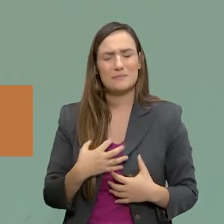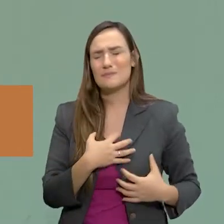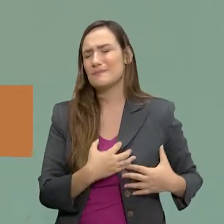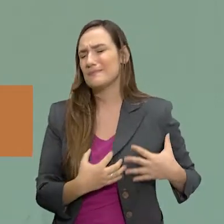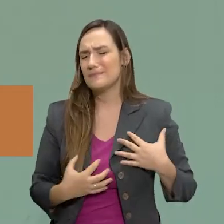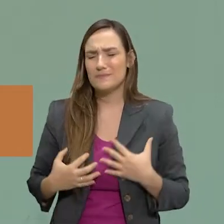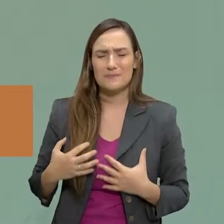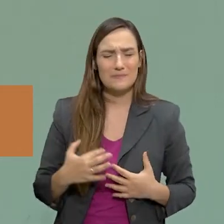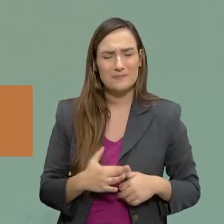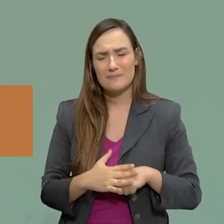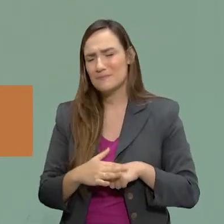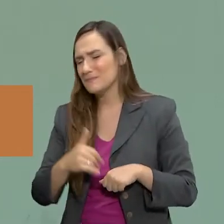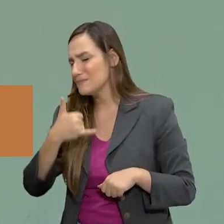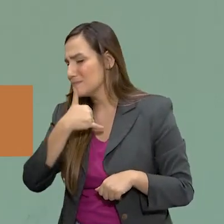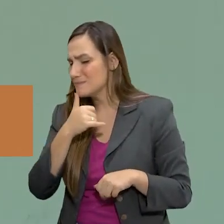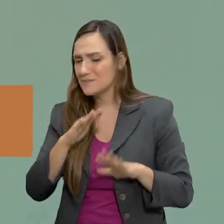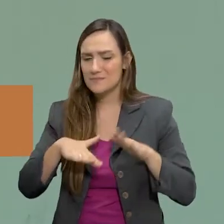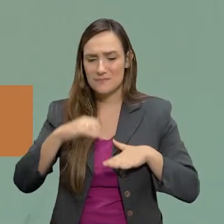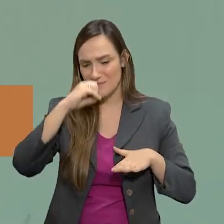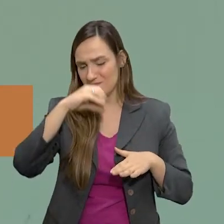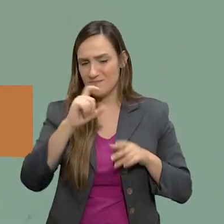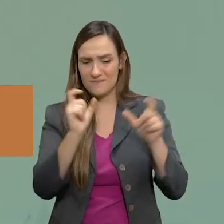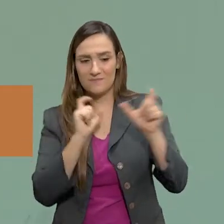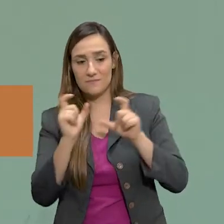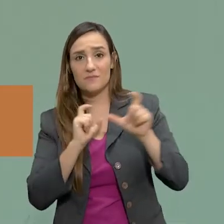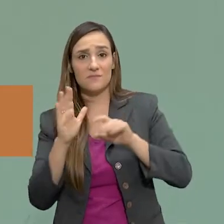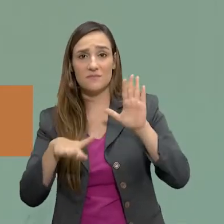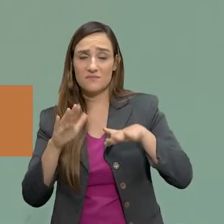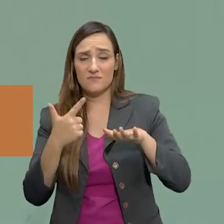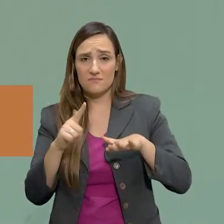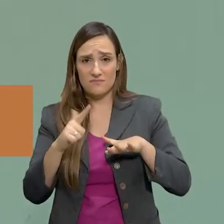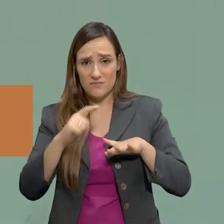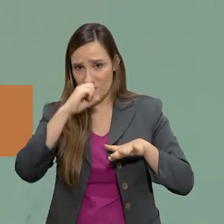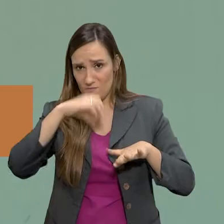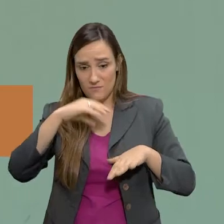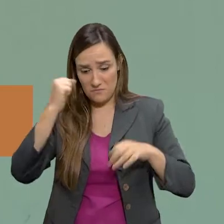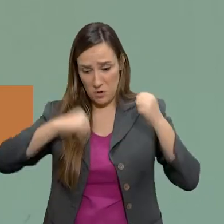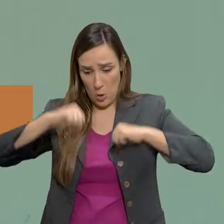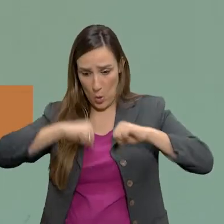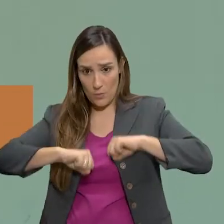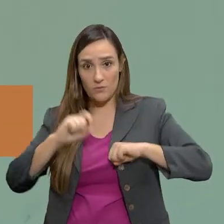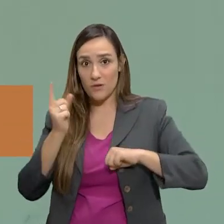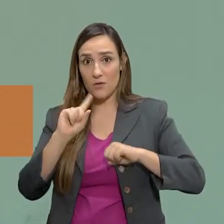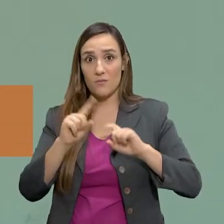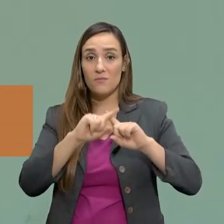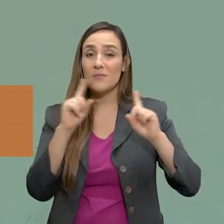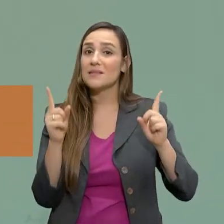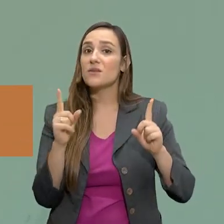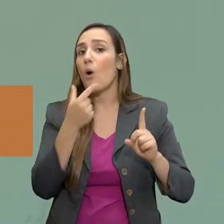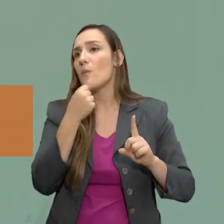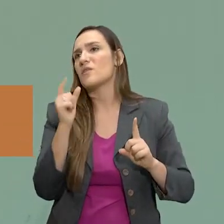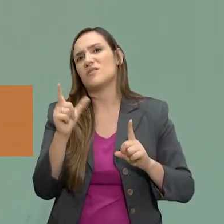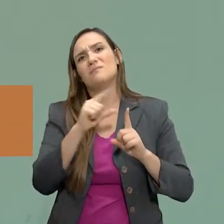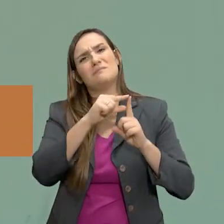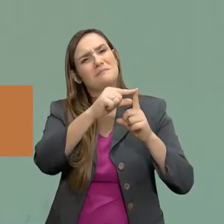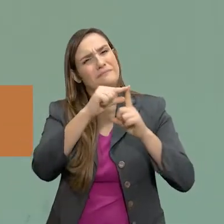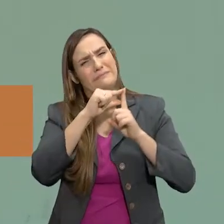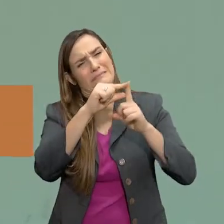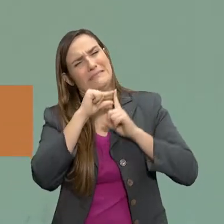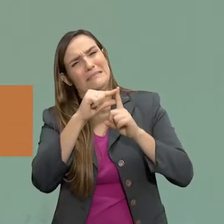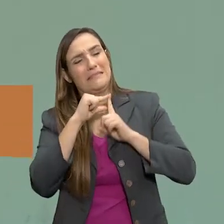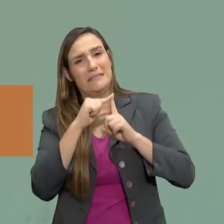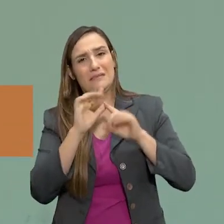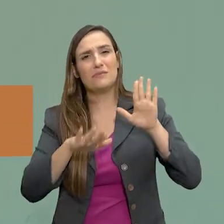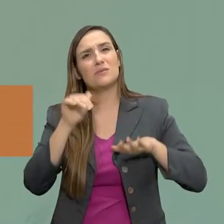porque sofrem há anos violência psicológica. Às vezes, elas nunca foram agredidas fisicamente, mas estão, assim, não tem